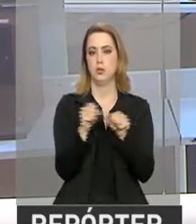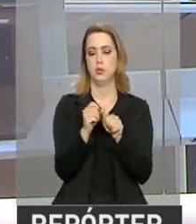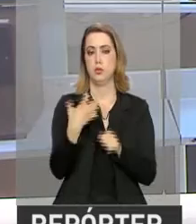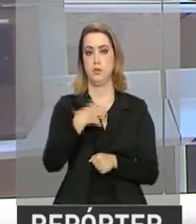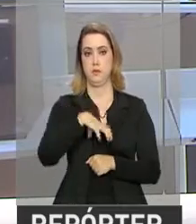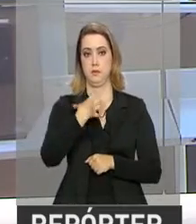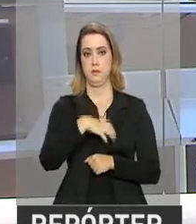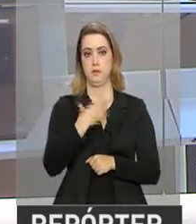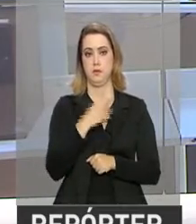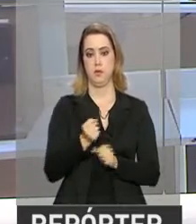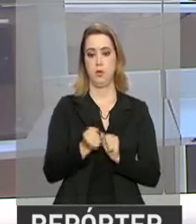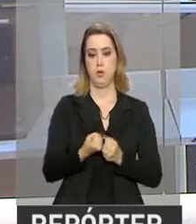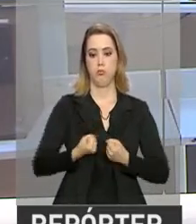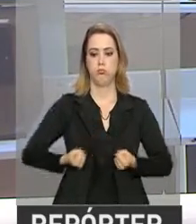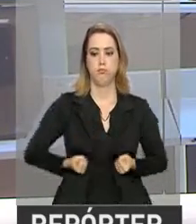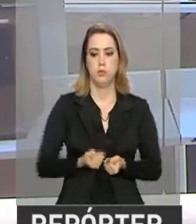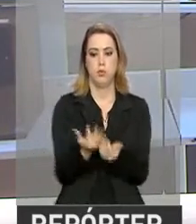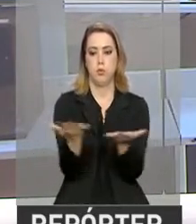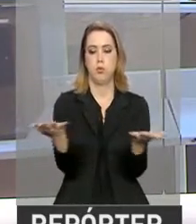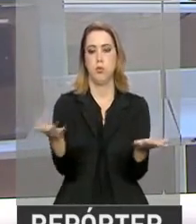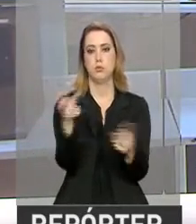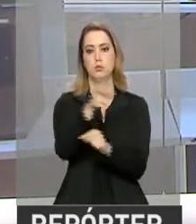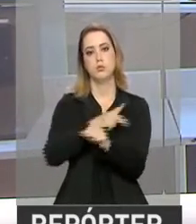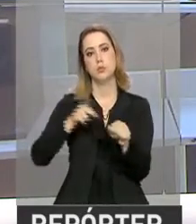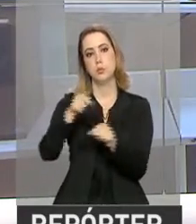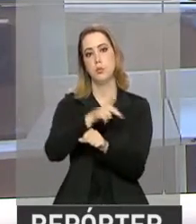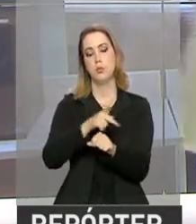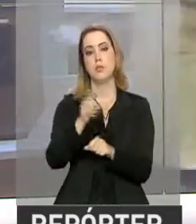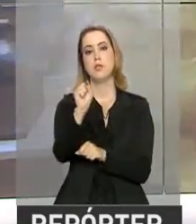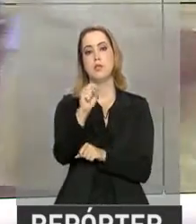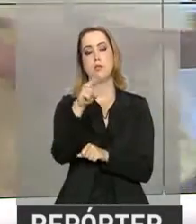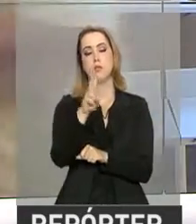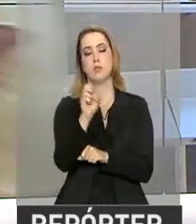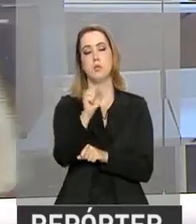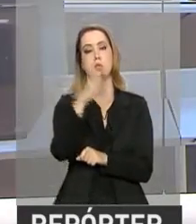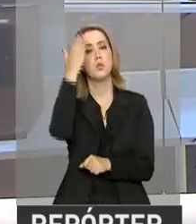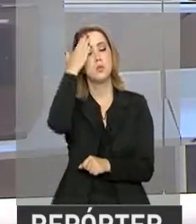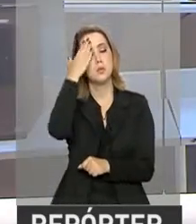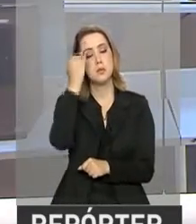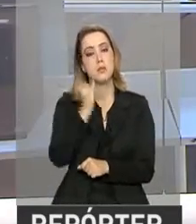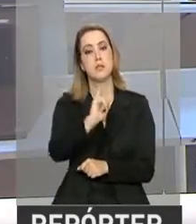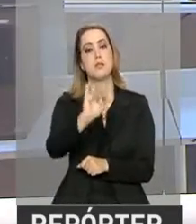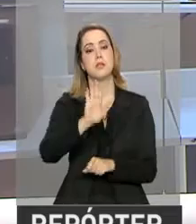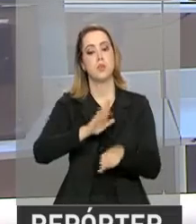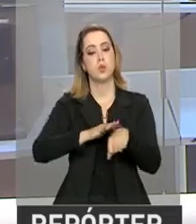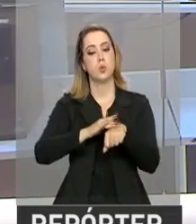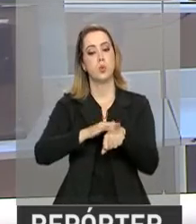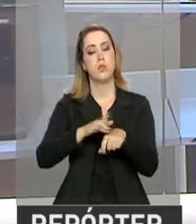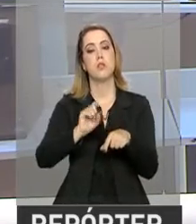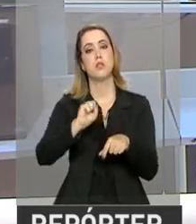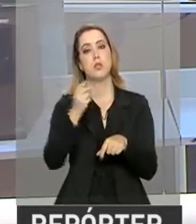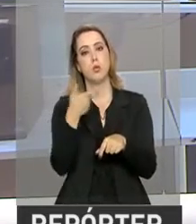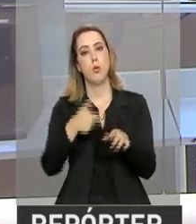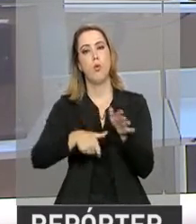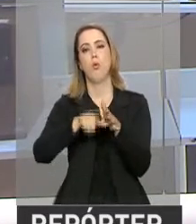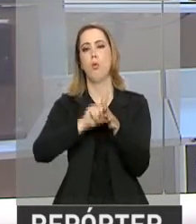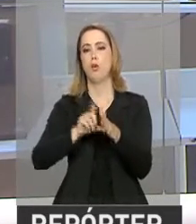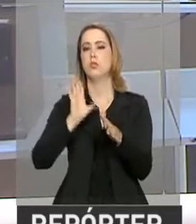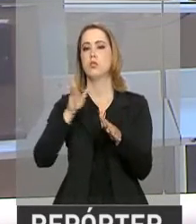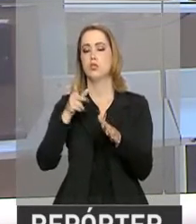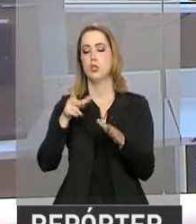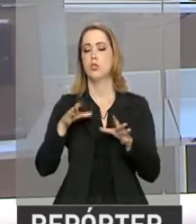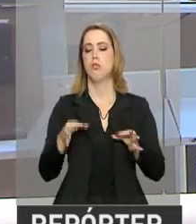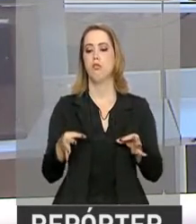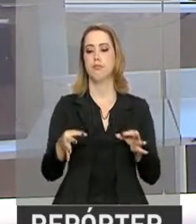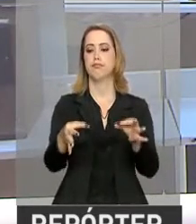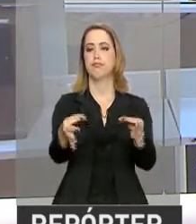pelo SUS. Com o exame rápido, é possível identificar se o paciente está infectado ou se já teve o vírus. Segundo o laboratório,